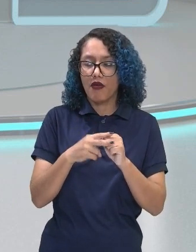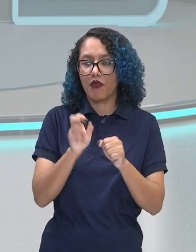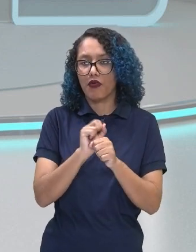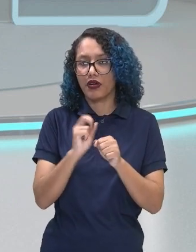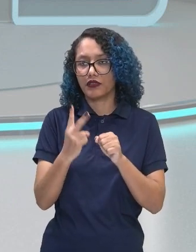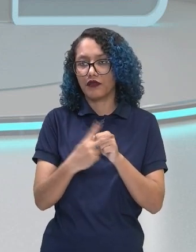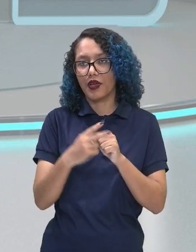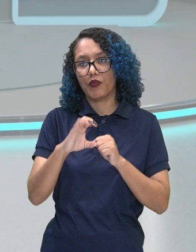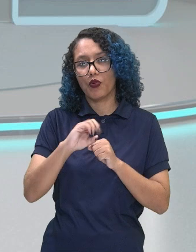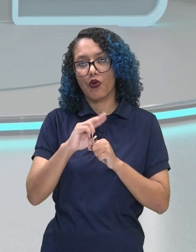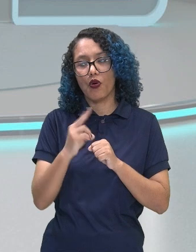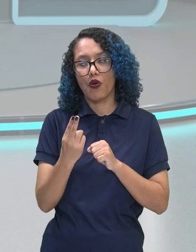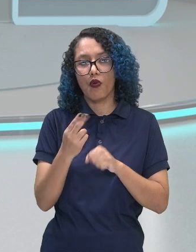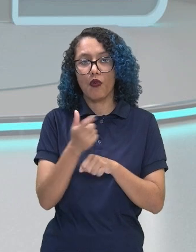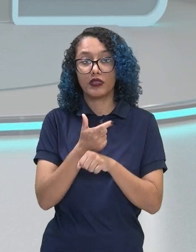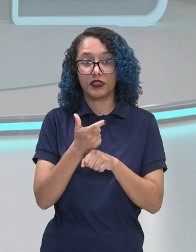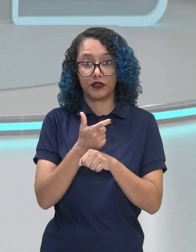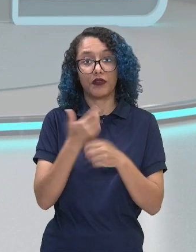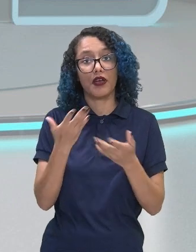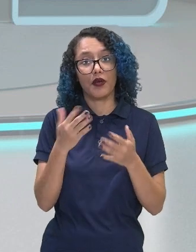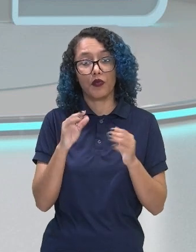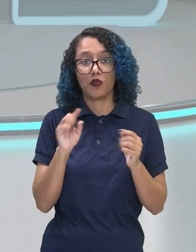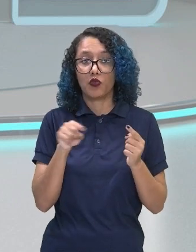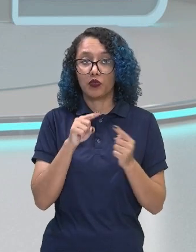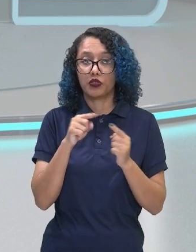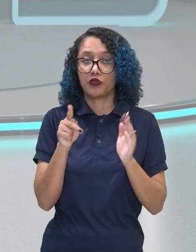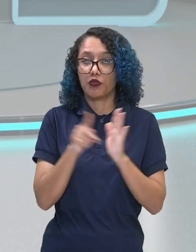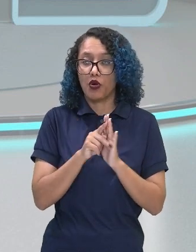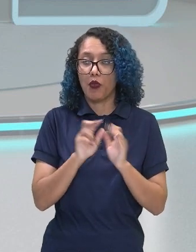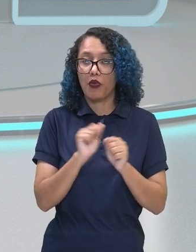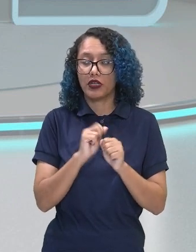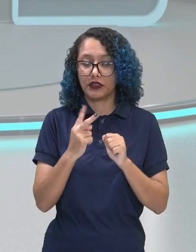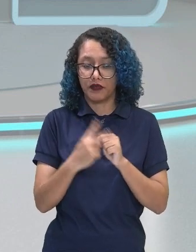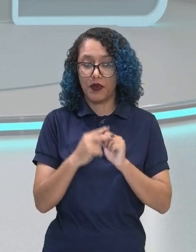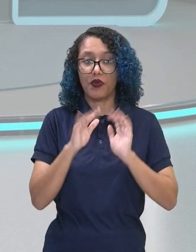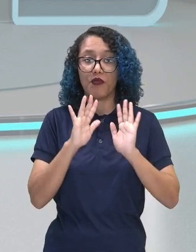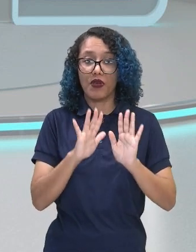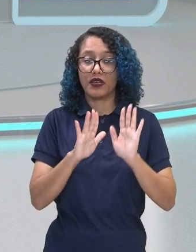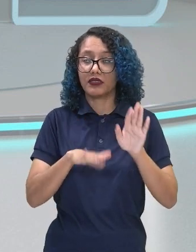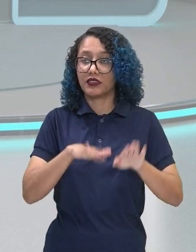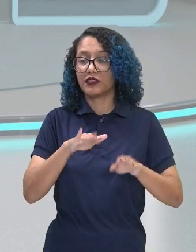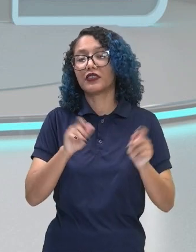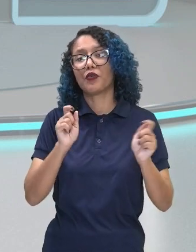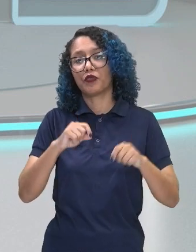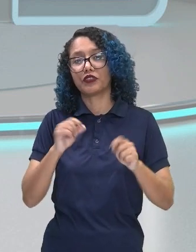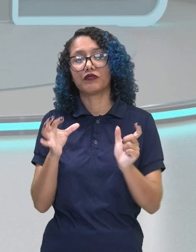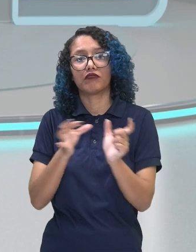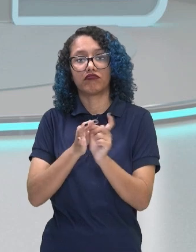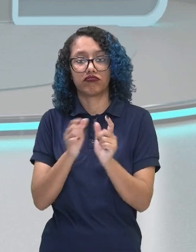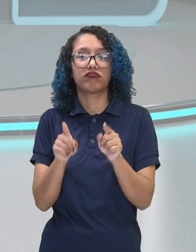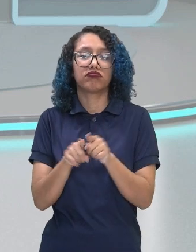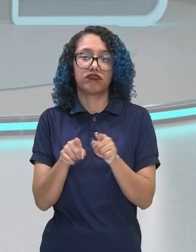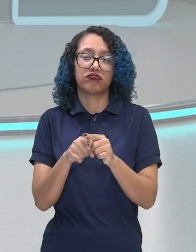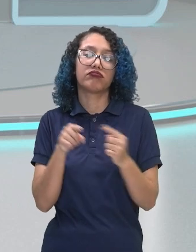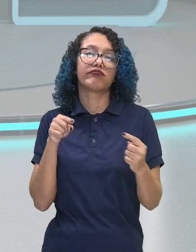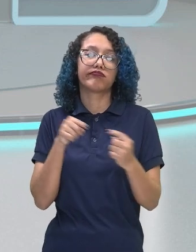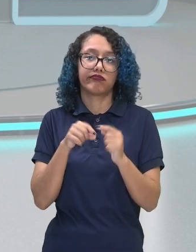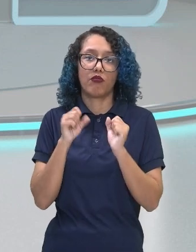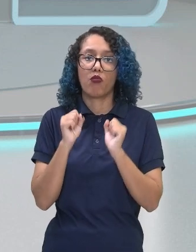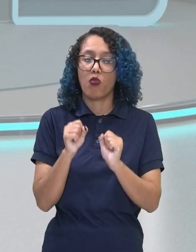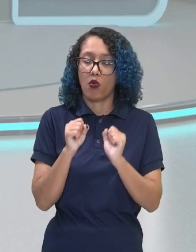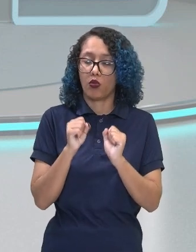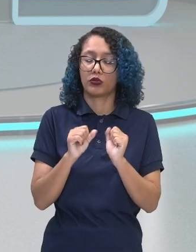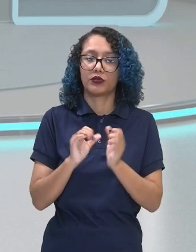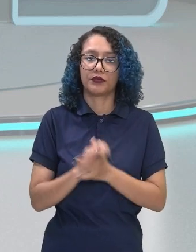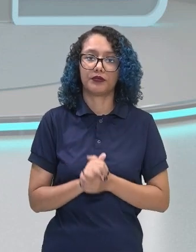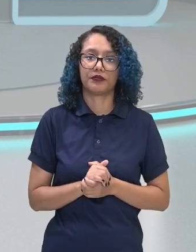dele como classe gramatical. No entanto, ele também pode funcionar por vezes como link word, e